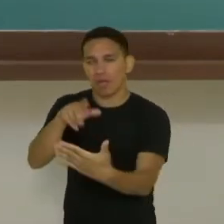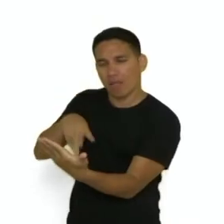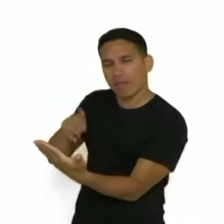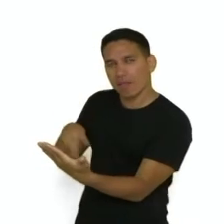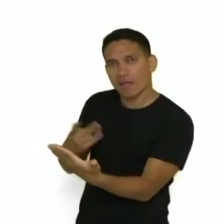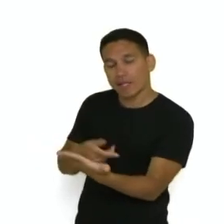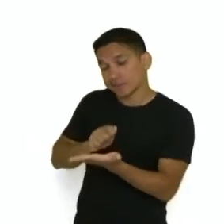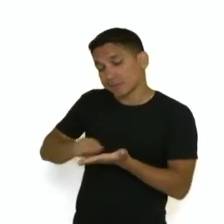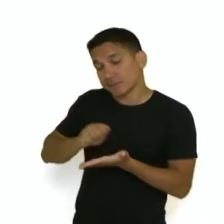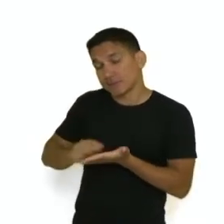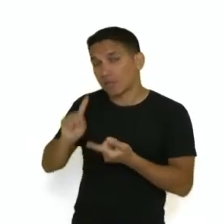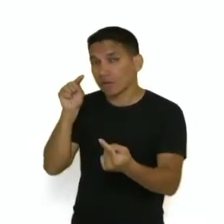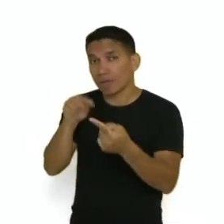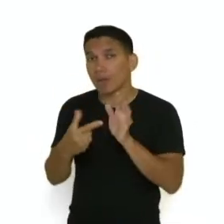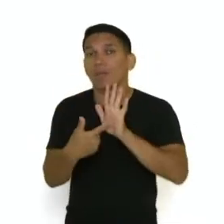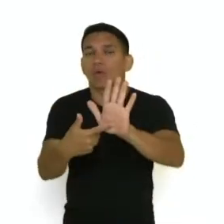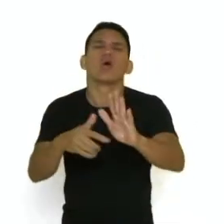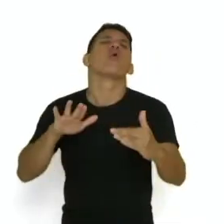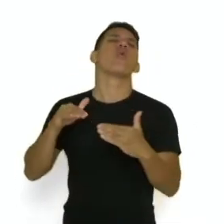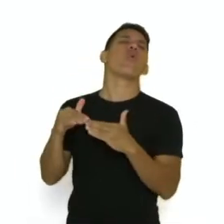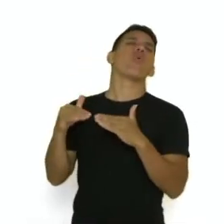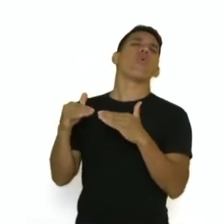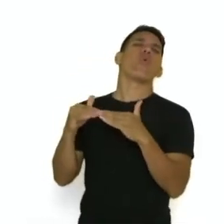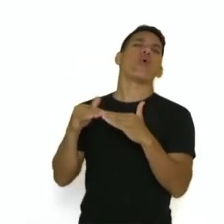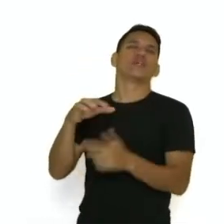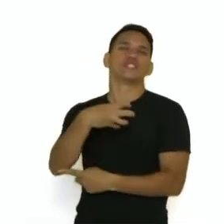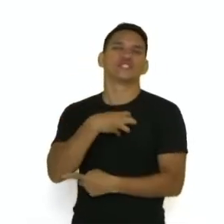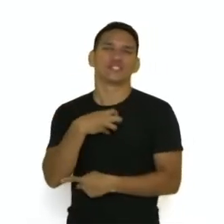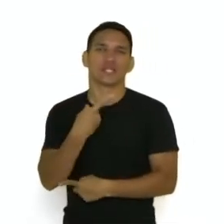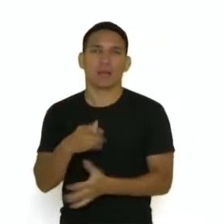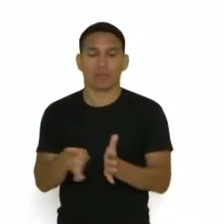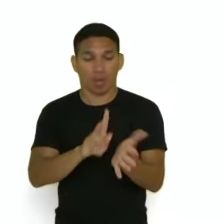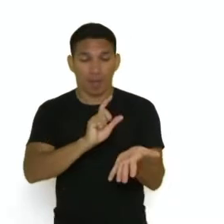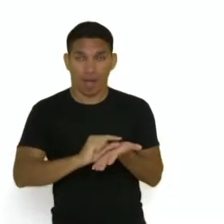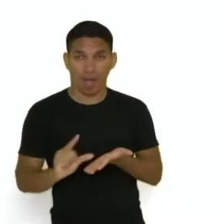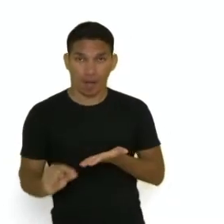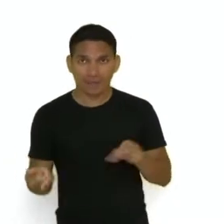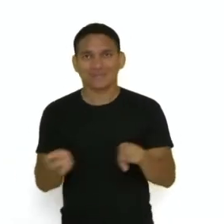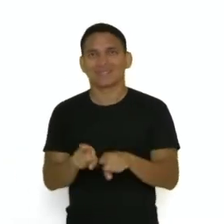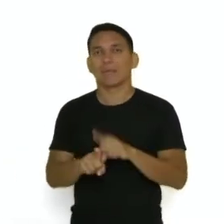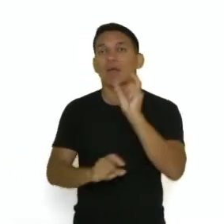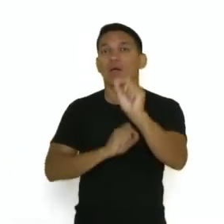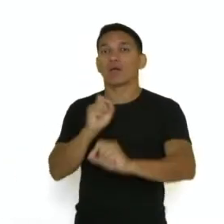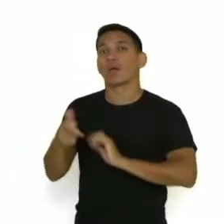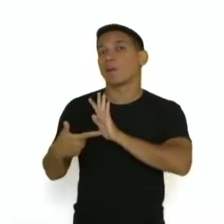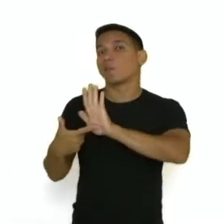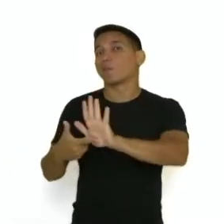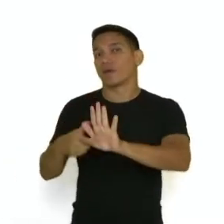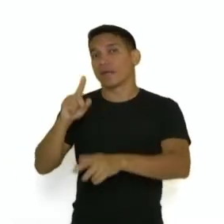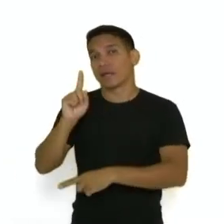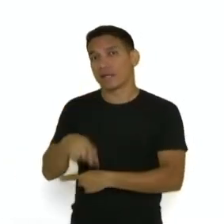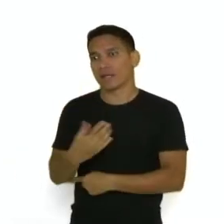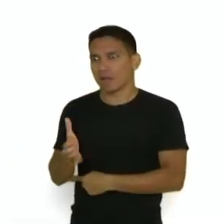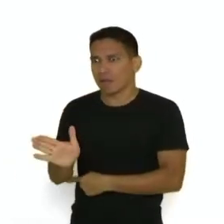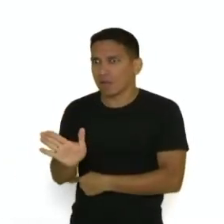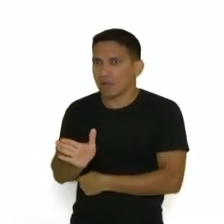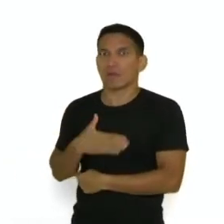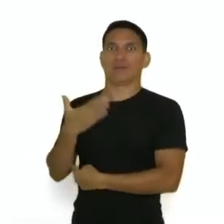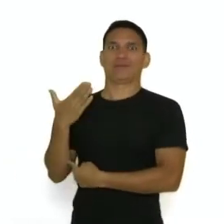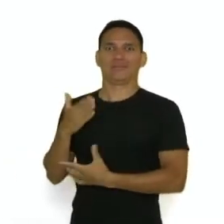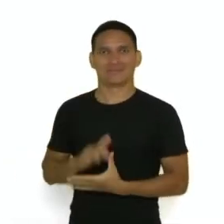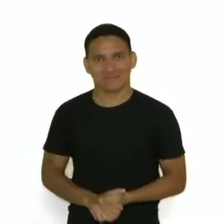de demonstrar que concorda com a abordagem do artigo e também para contar que foi surpreendida.